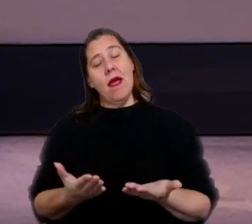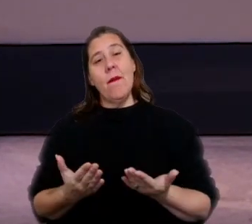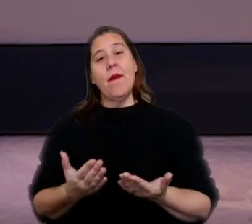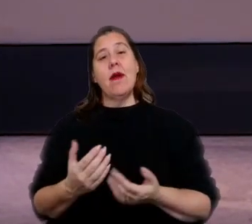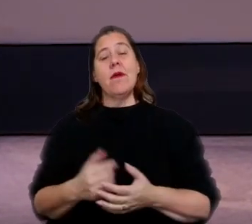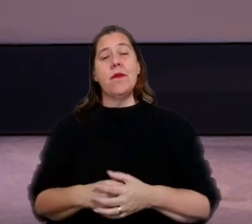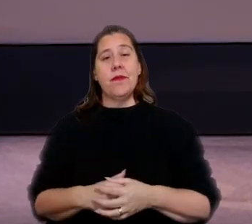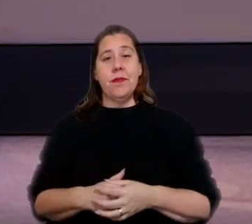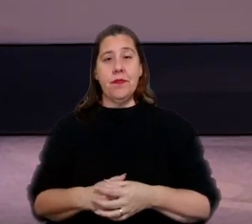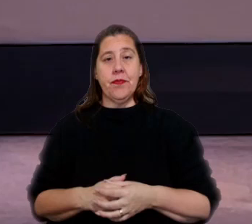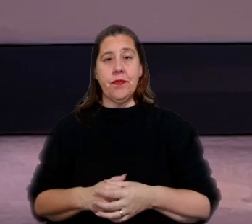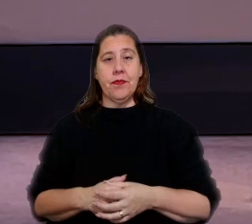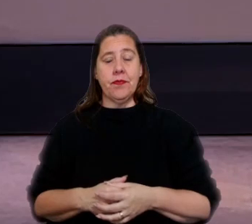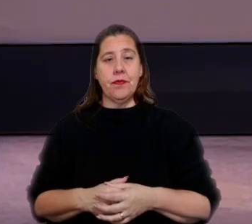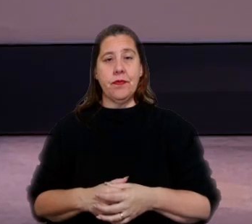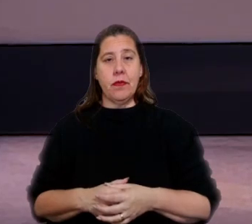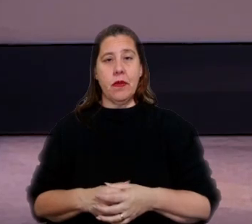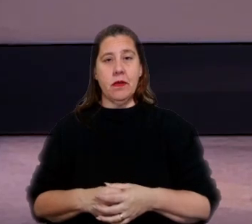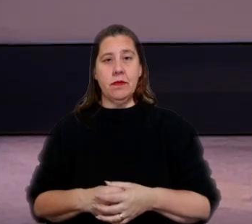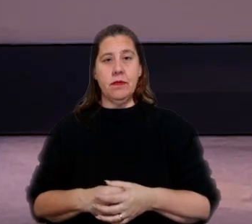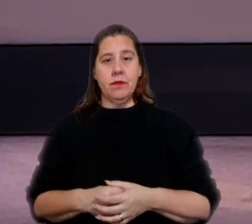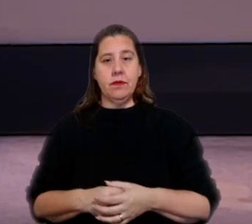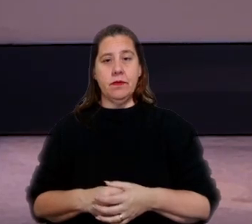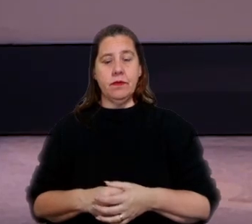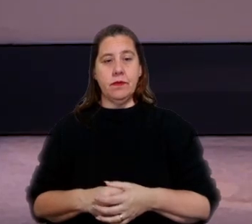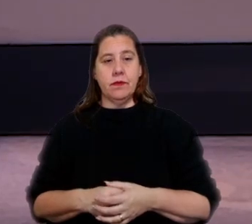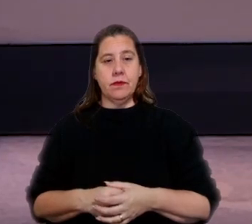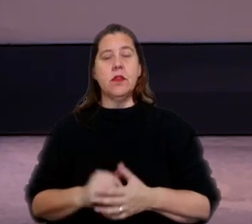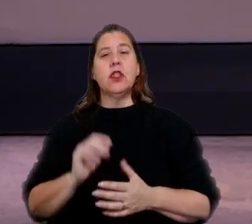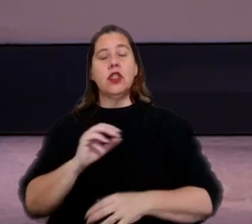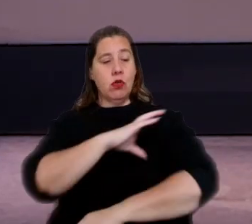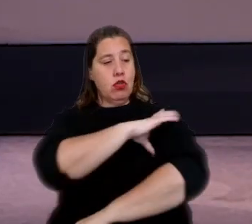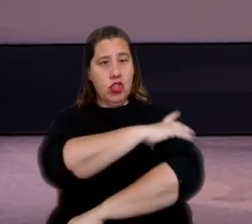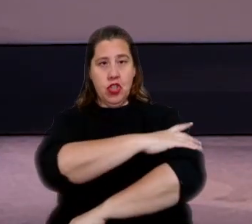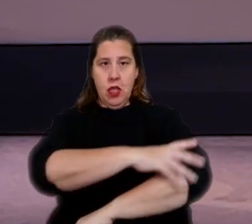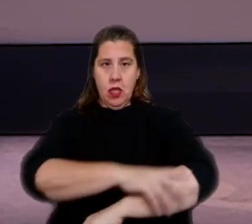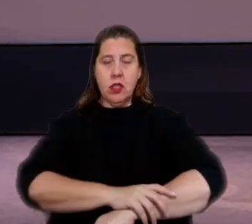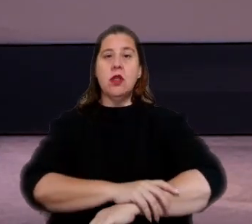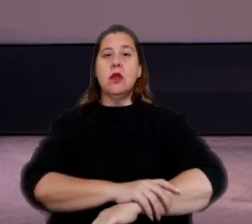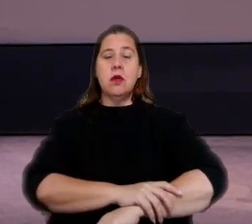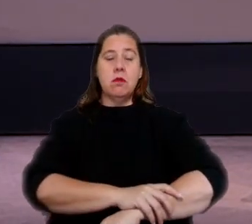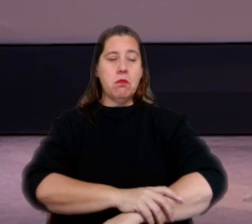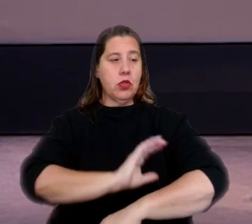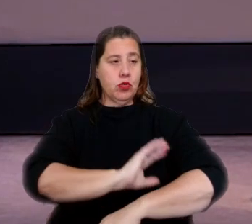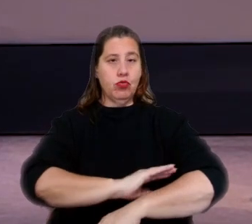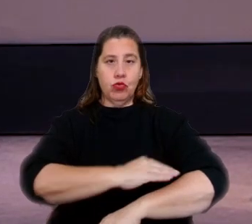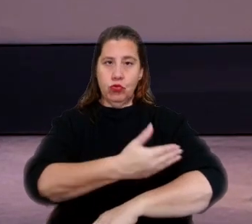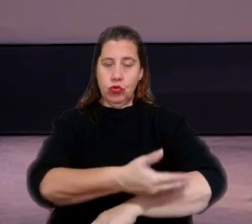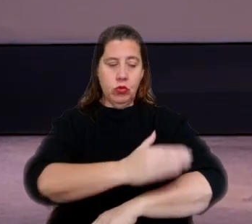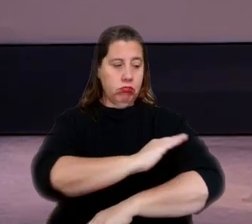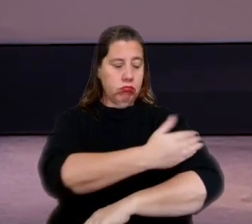E bom, e aí ele vai, ele tira, né? Pode já tirar o gesso, e quando ele